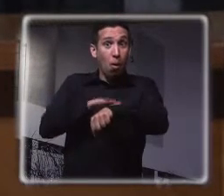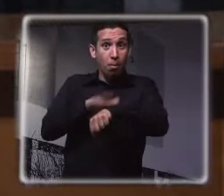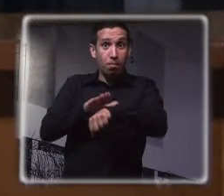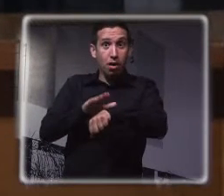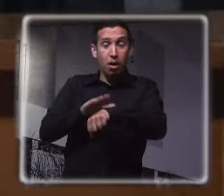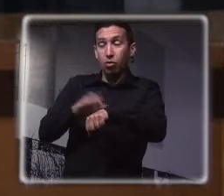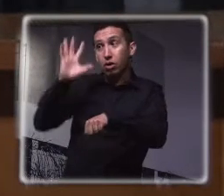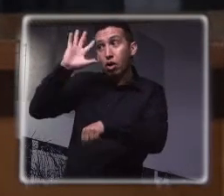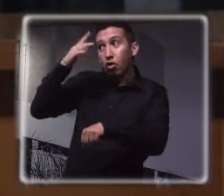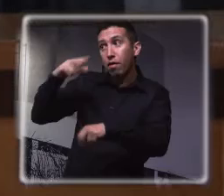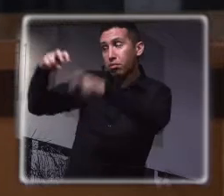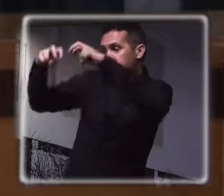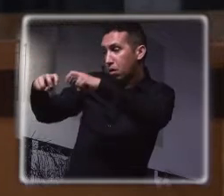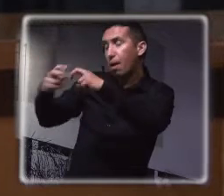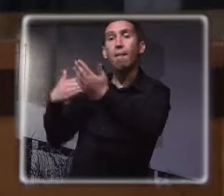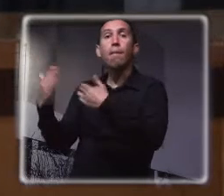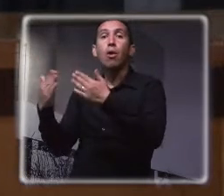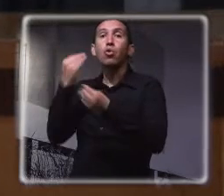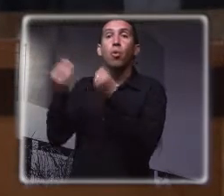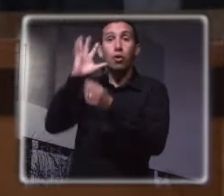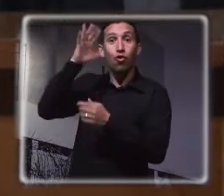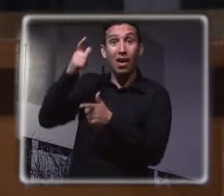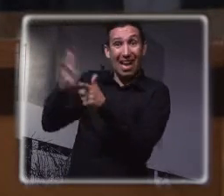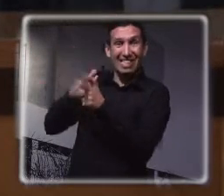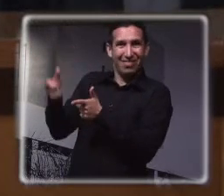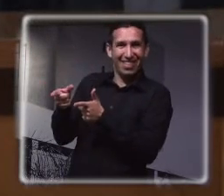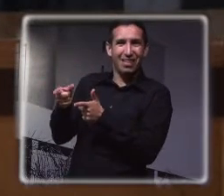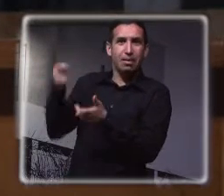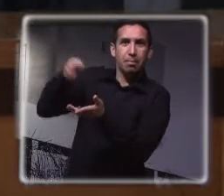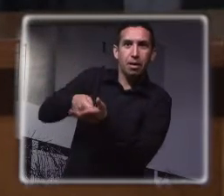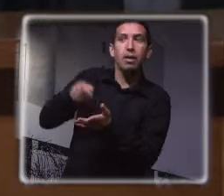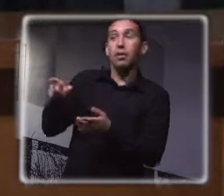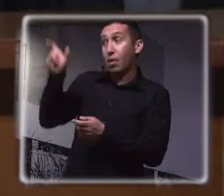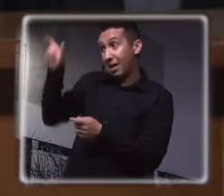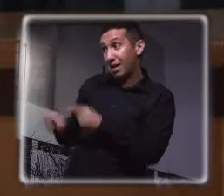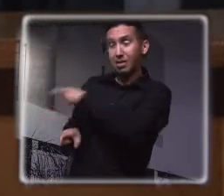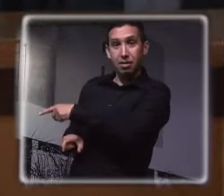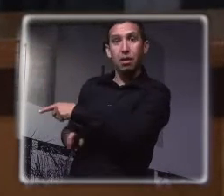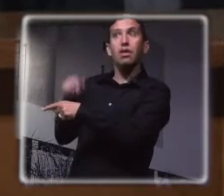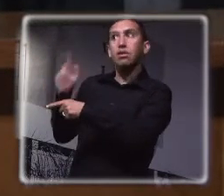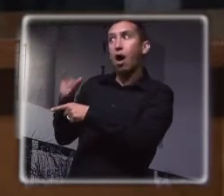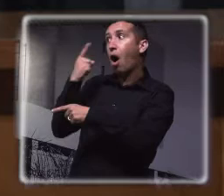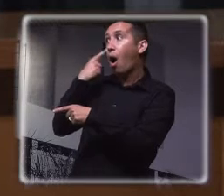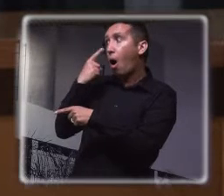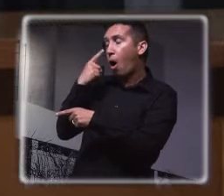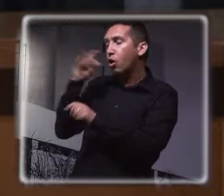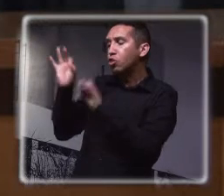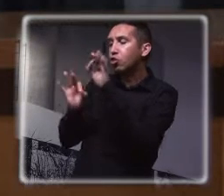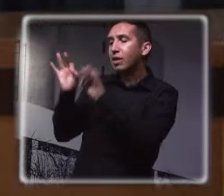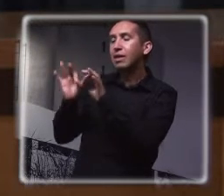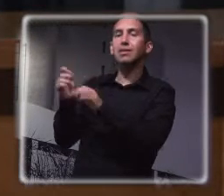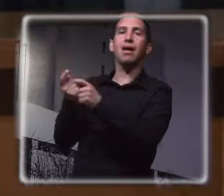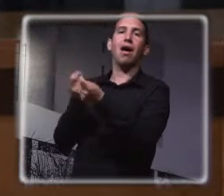conciliação, na fase de negociação, esse devedor já passou por todo um trabalho, né, de construção, de